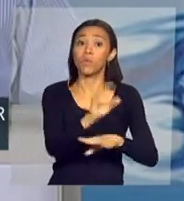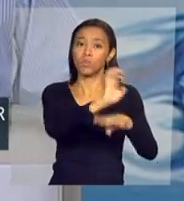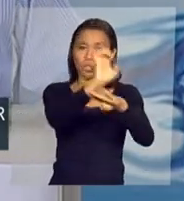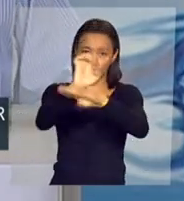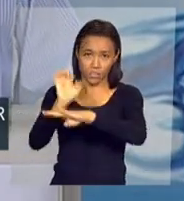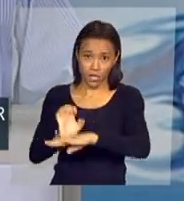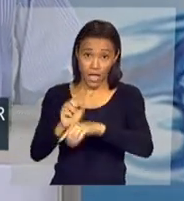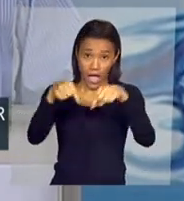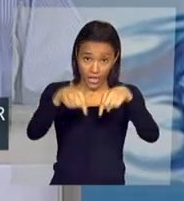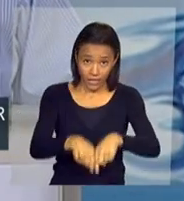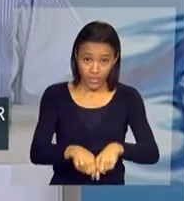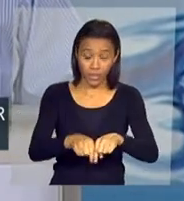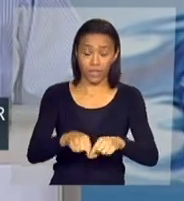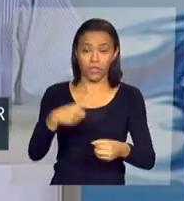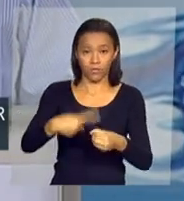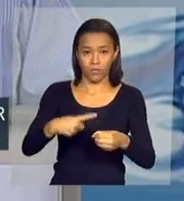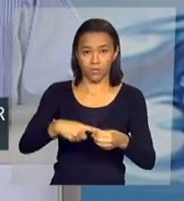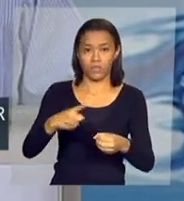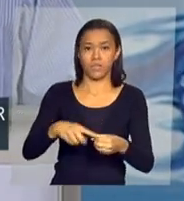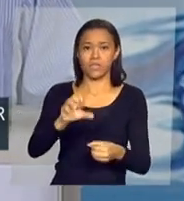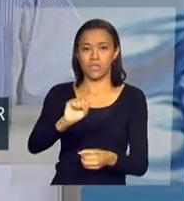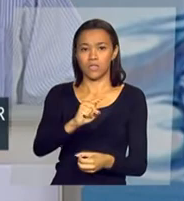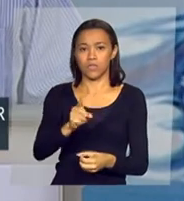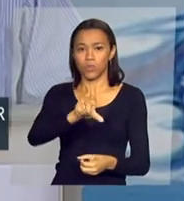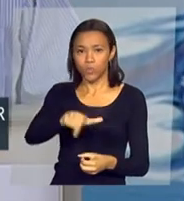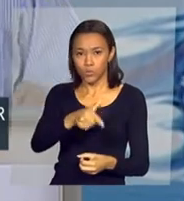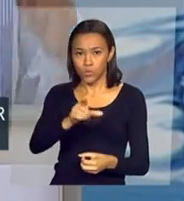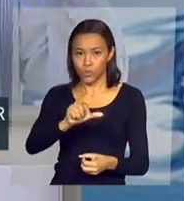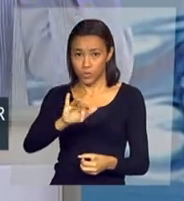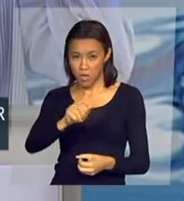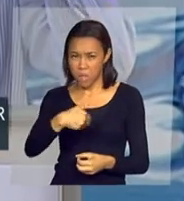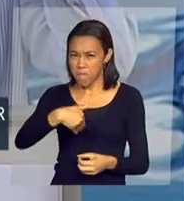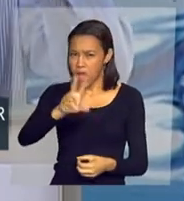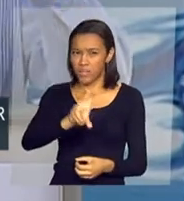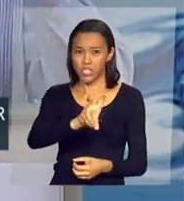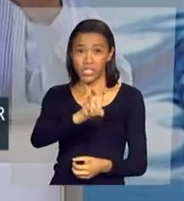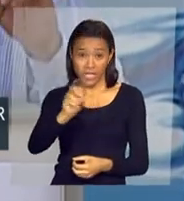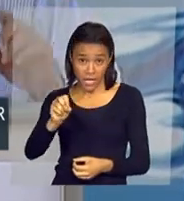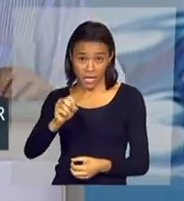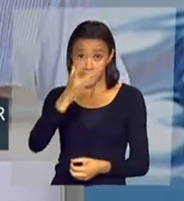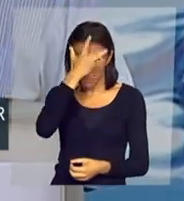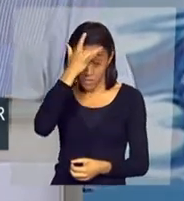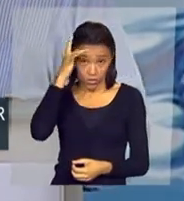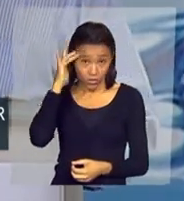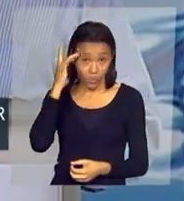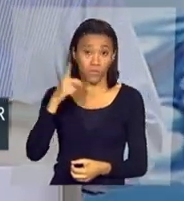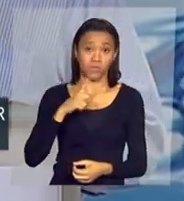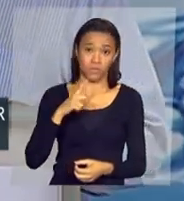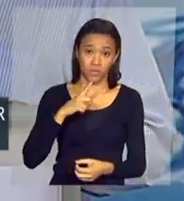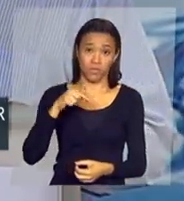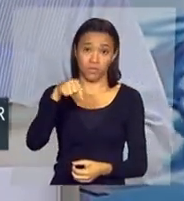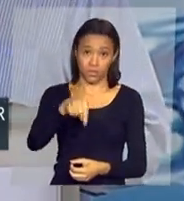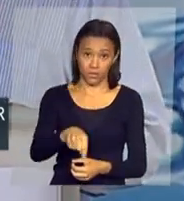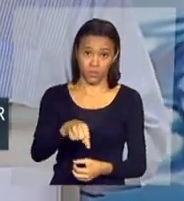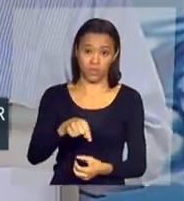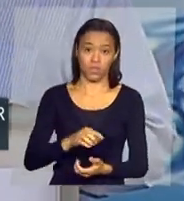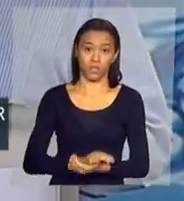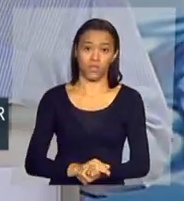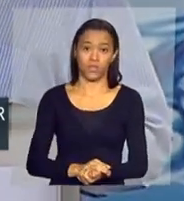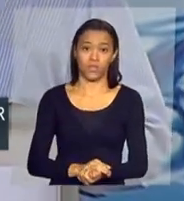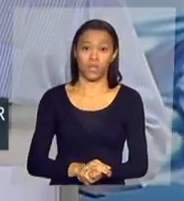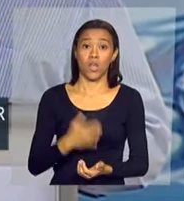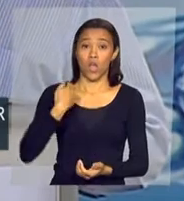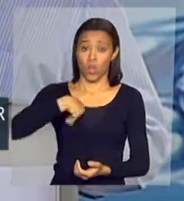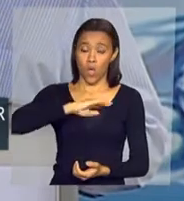Aqui em São Julião, nós temos mais de 500 pessoas só em Recife, presidenta Dilma.